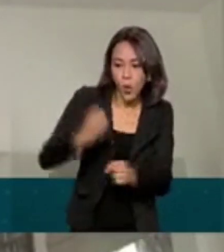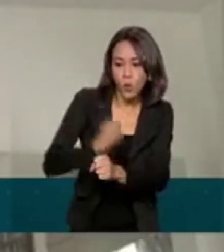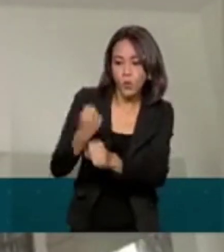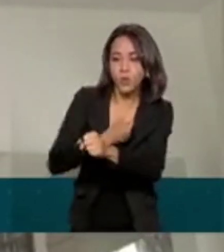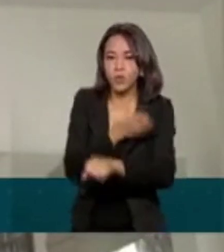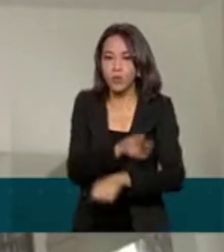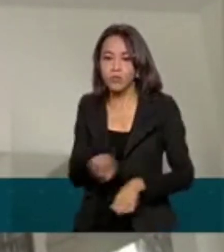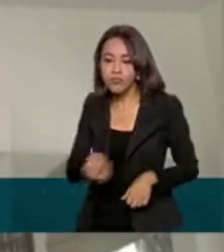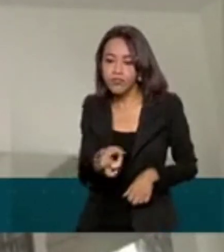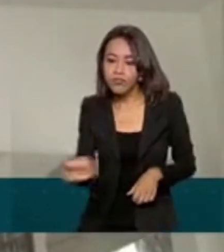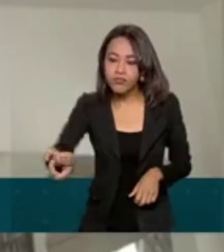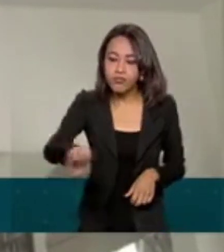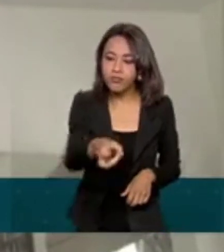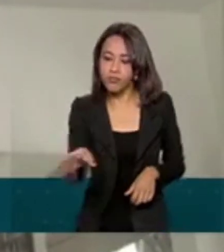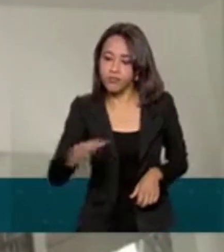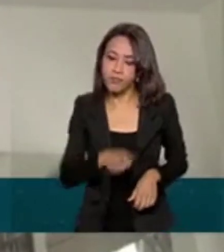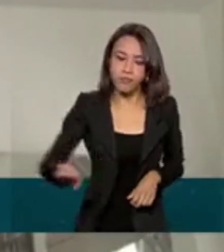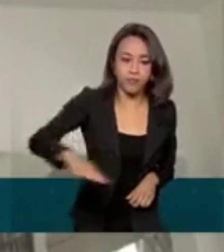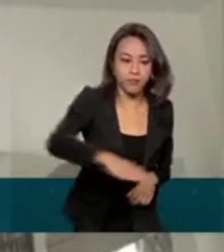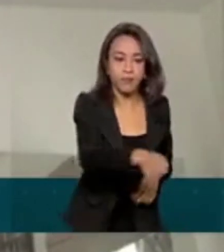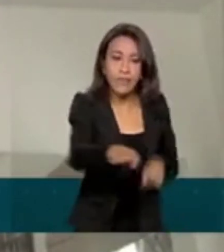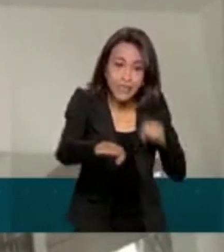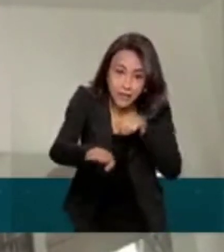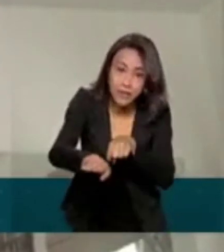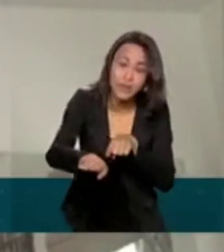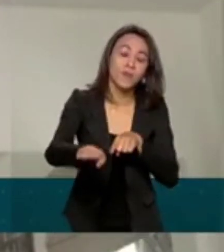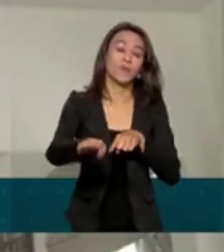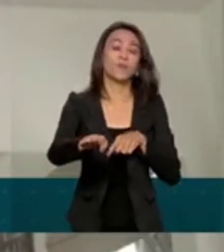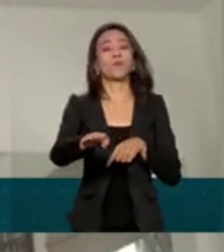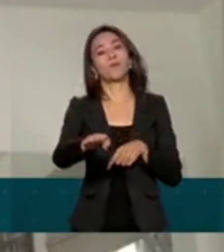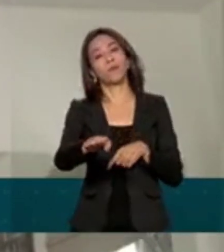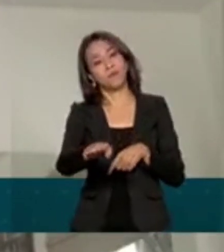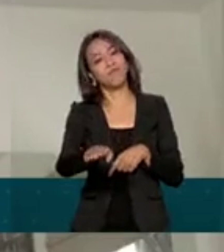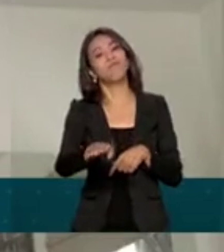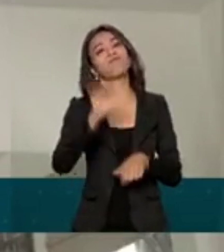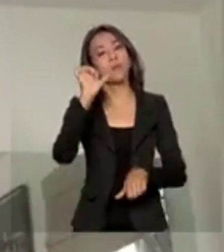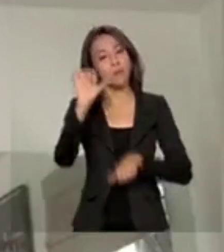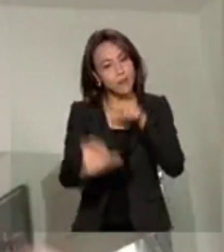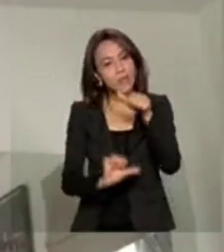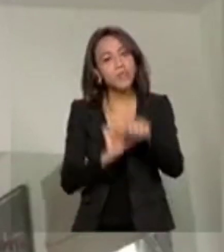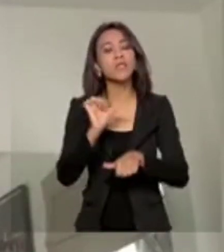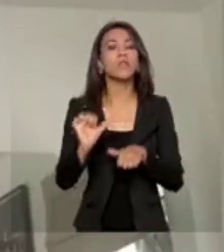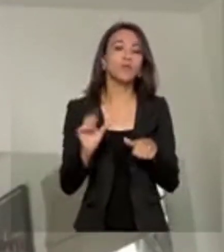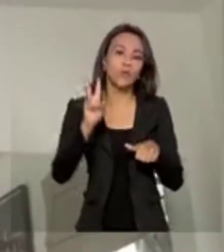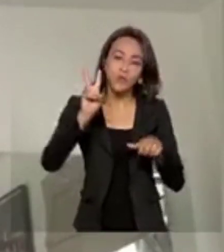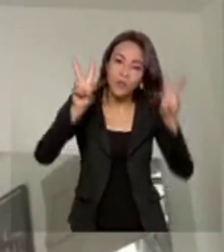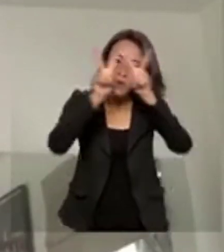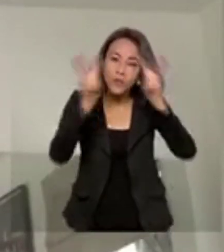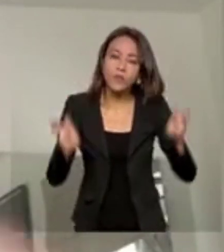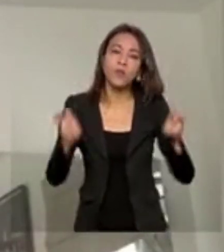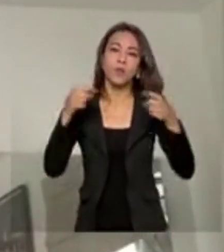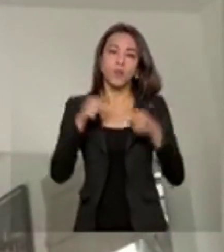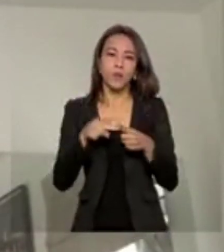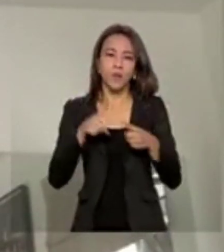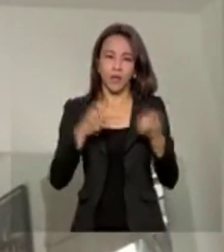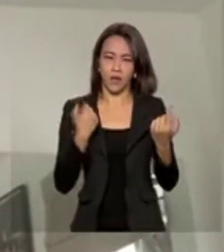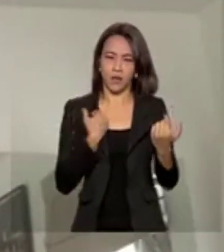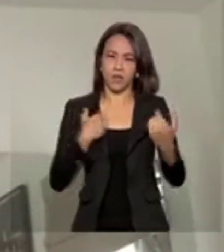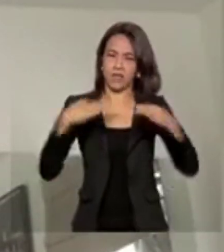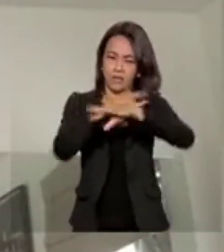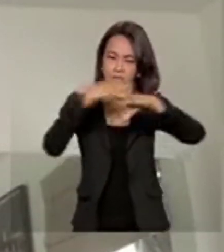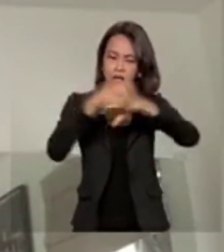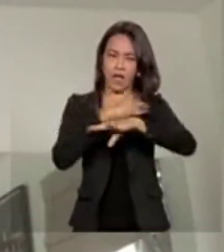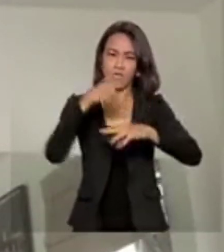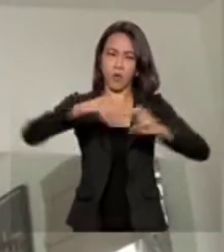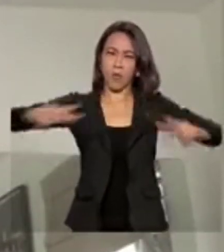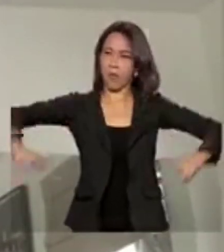cicloviária. E isso, assim, estão mudando, inclusive, questões de trânsito, cidades grandes como